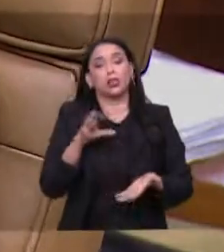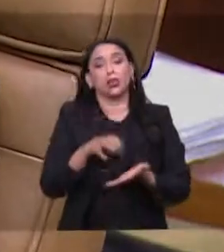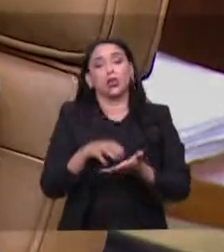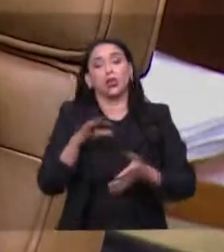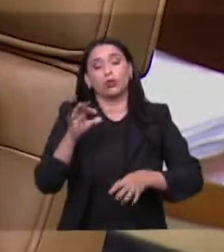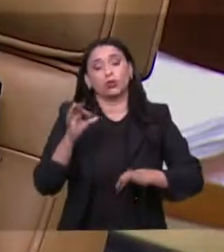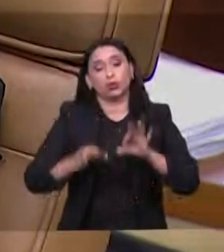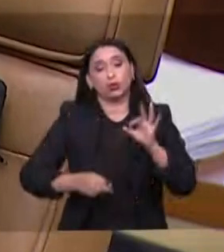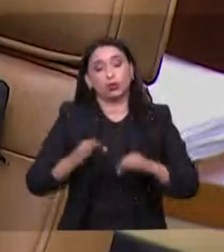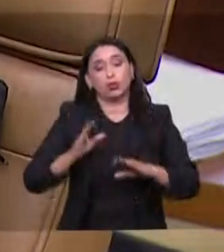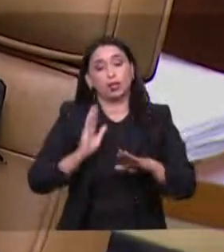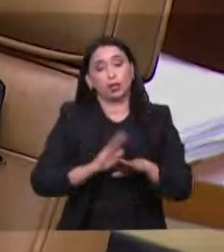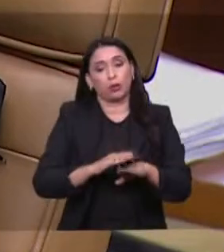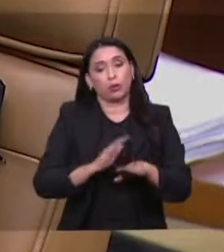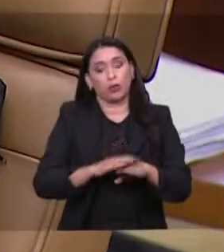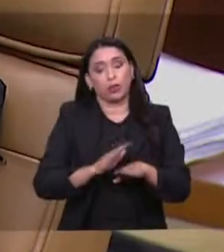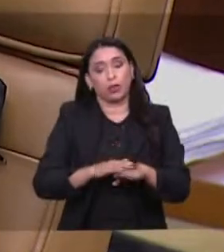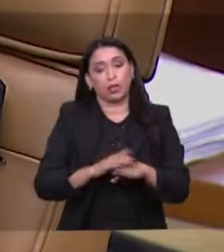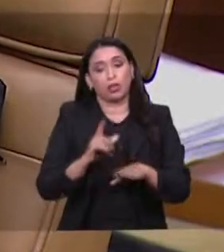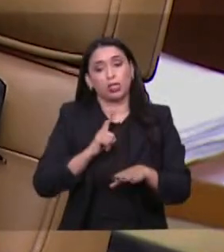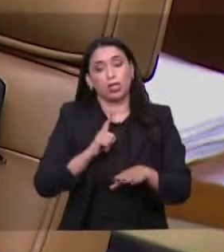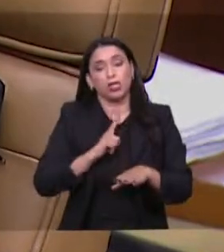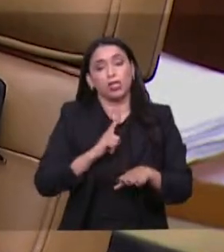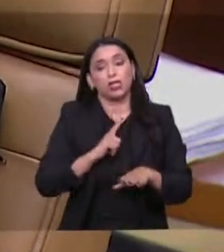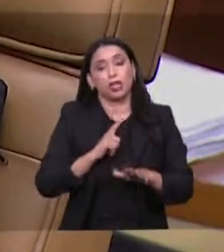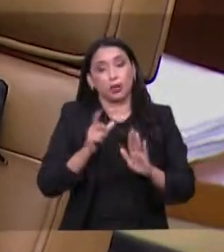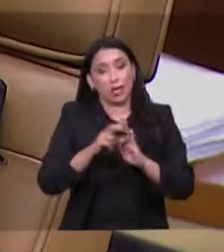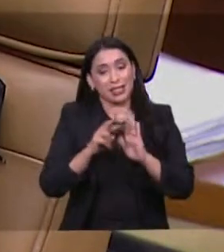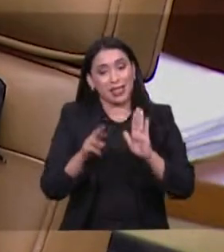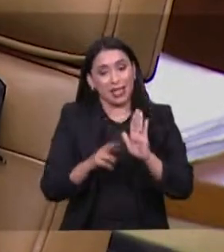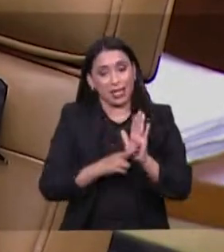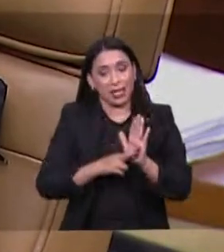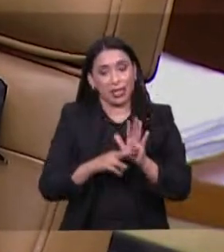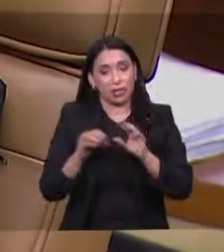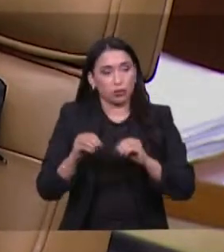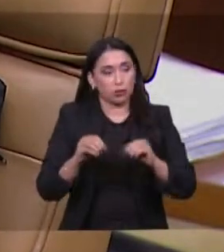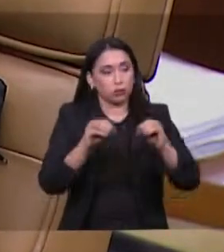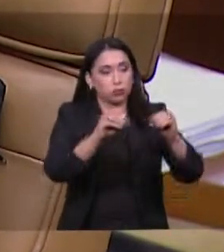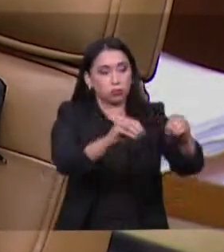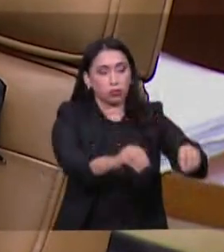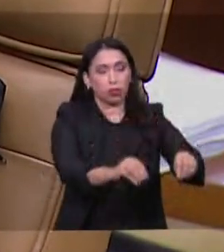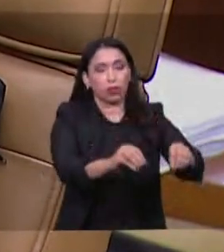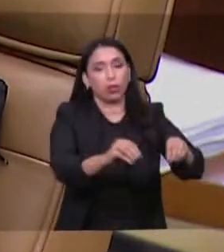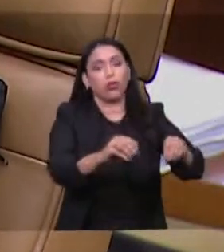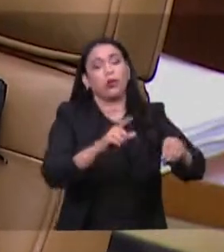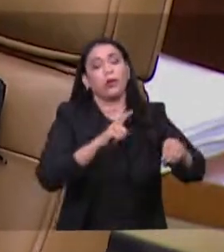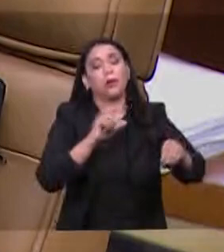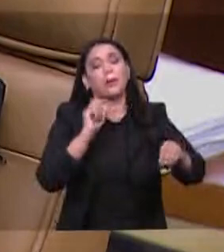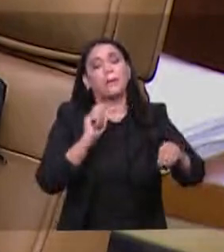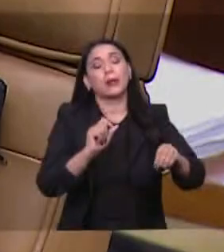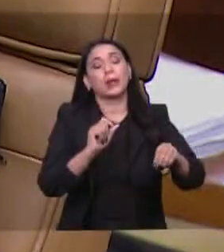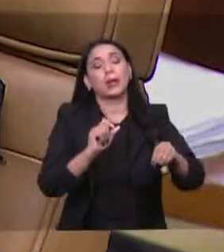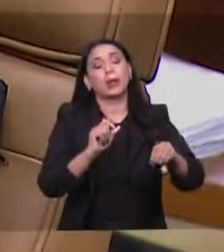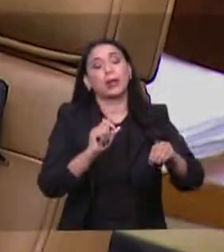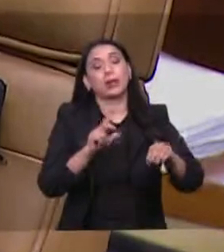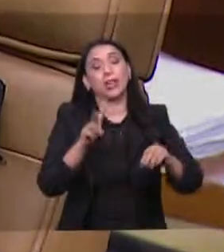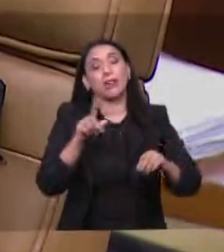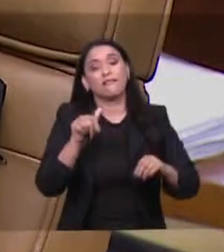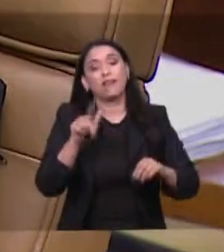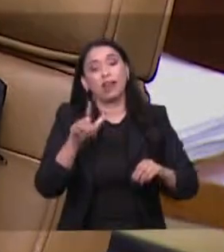judiciário competente, devendo submeter-se às regras de remoção e promoção para preenchimento da